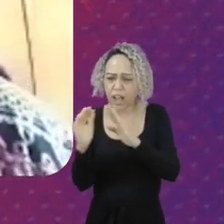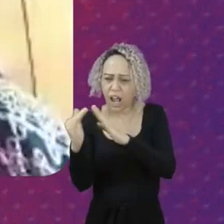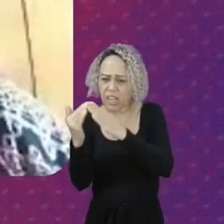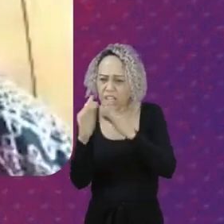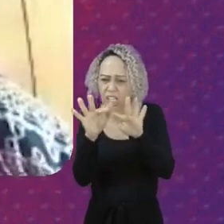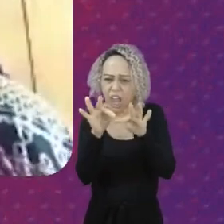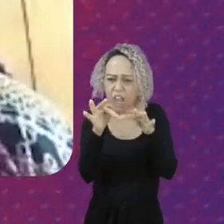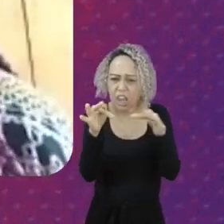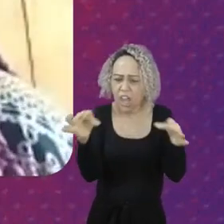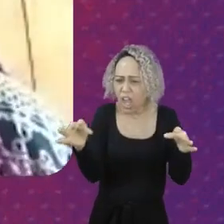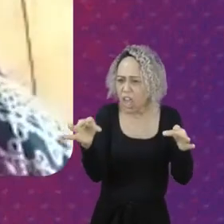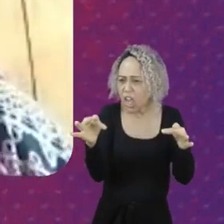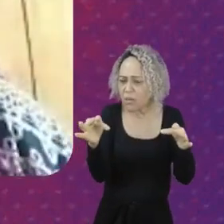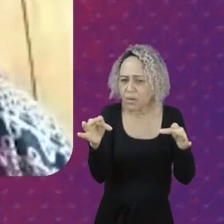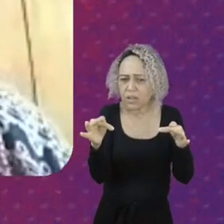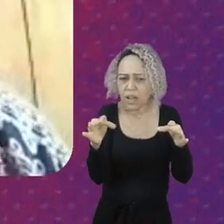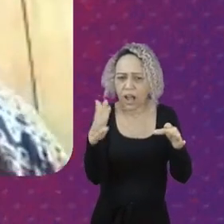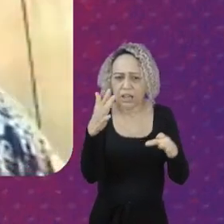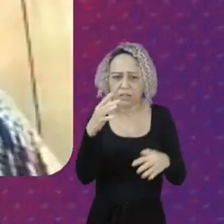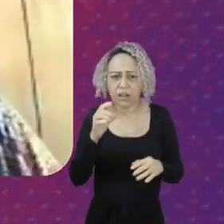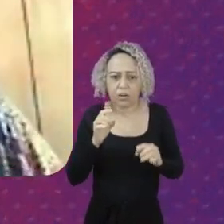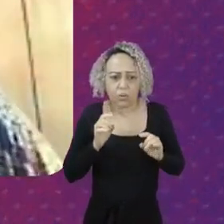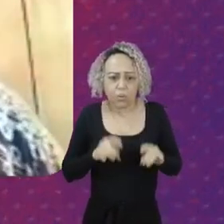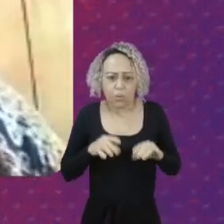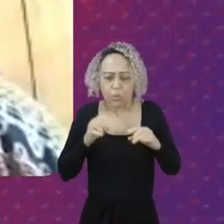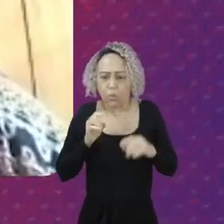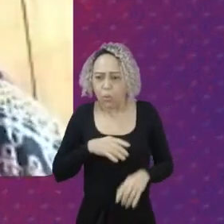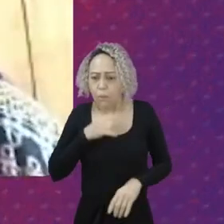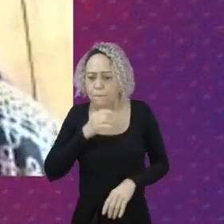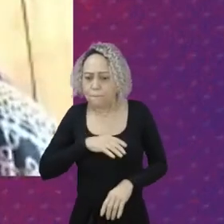até meados da década de